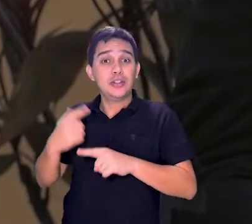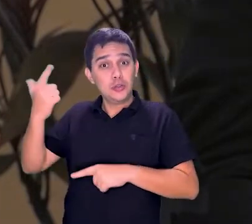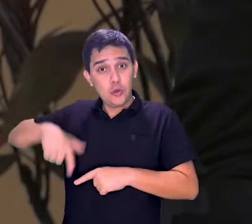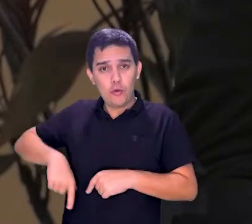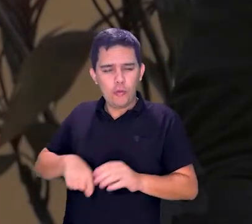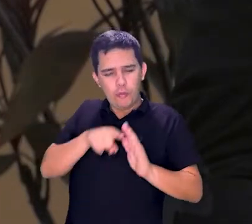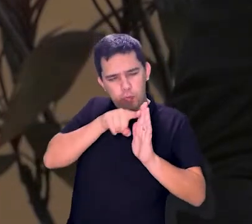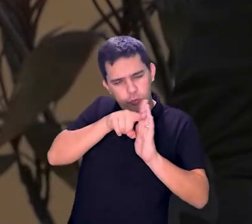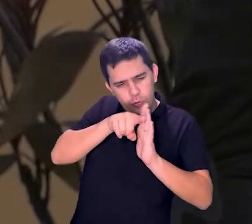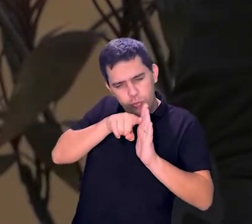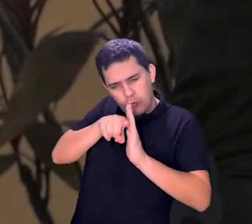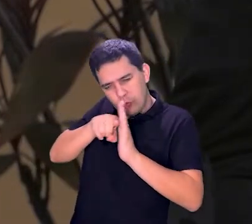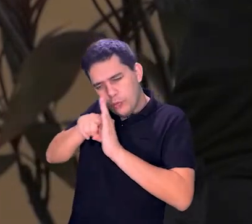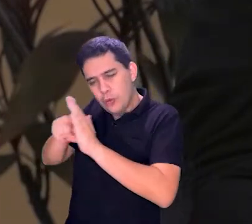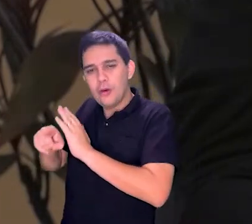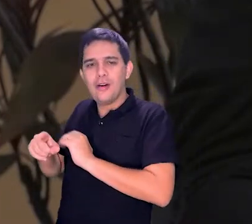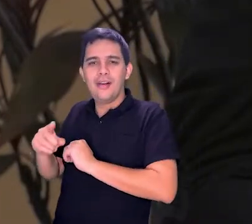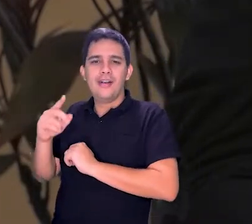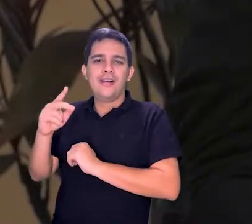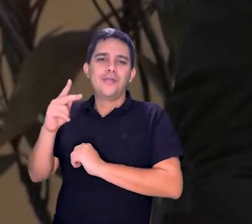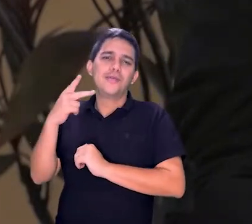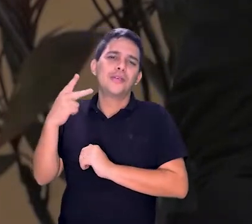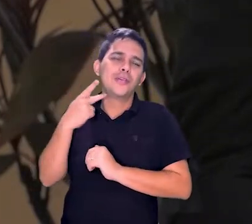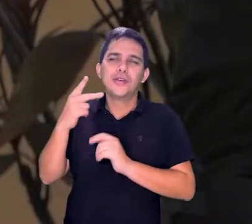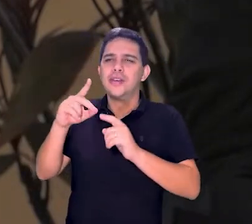que eu digo os desembargadores,